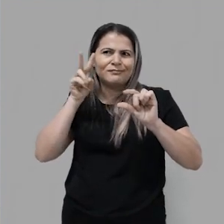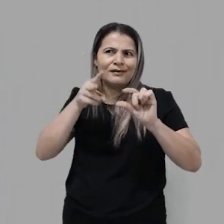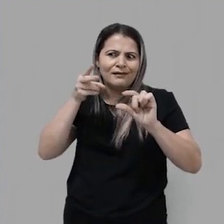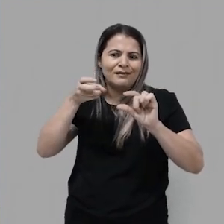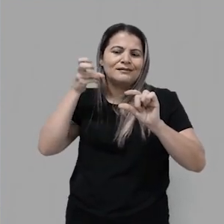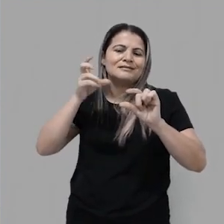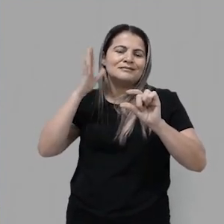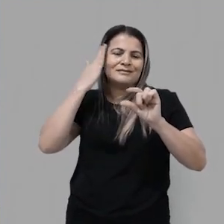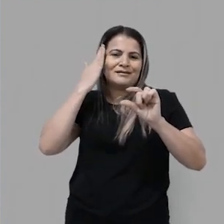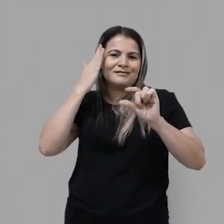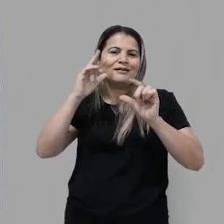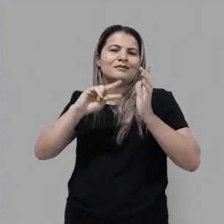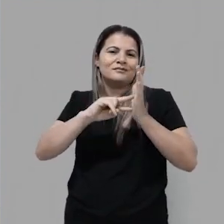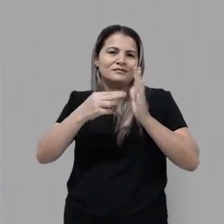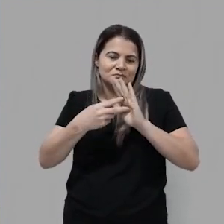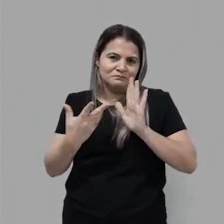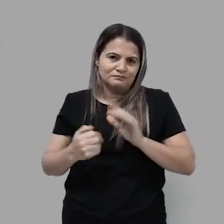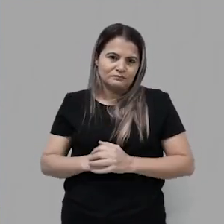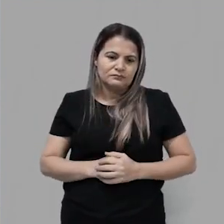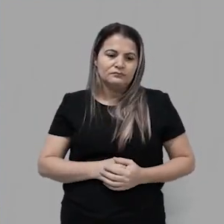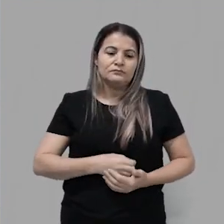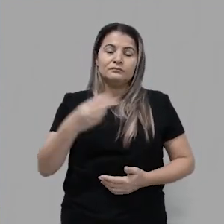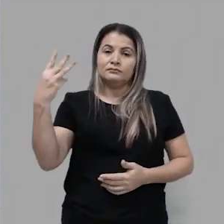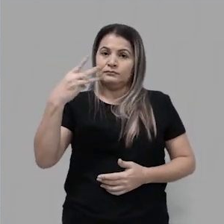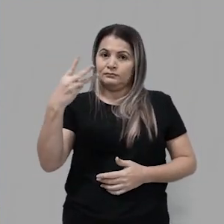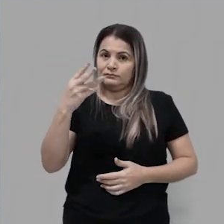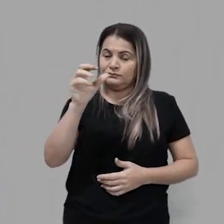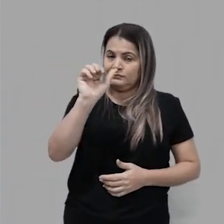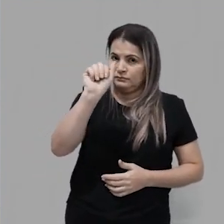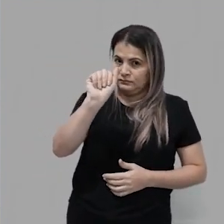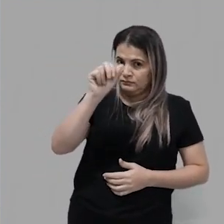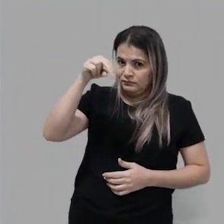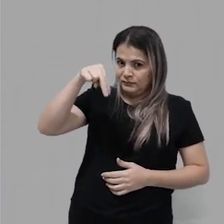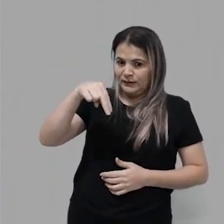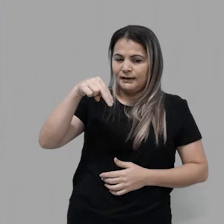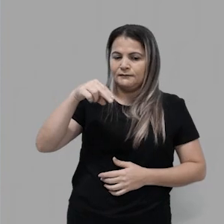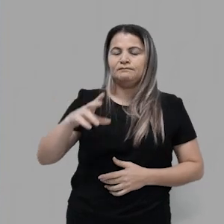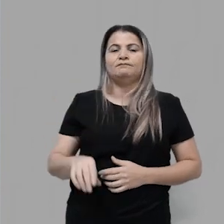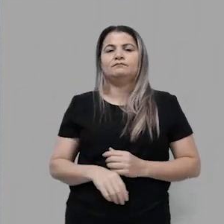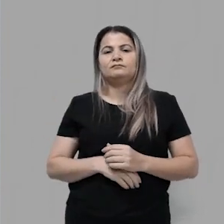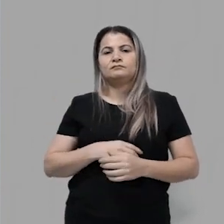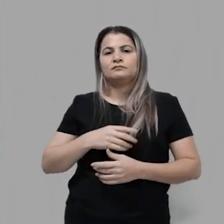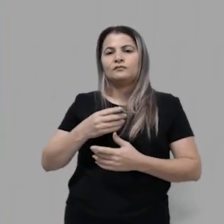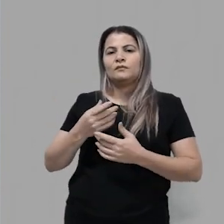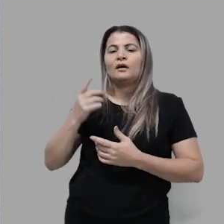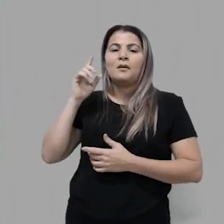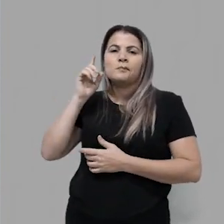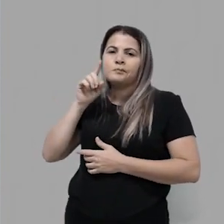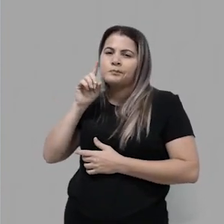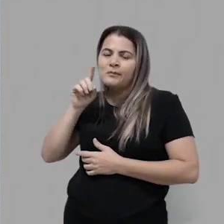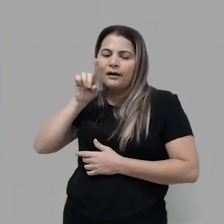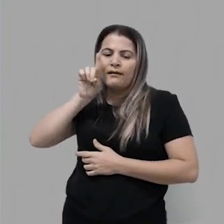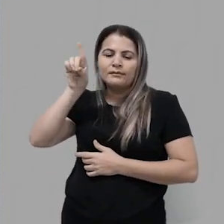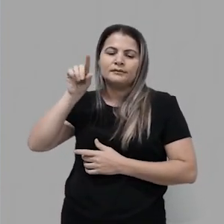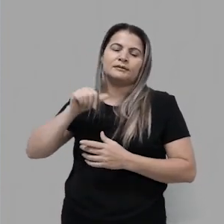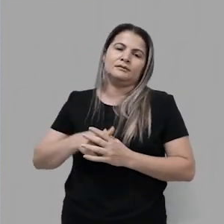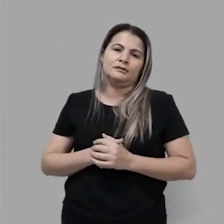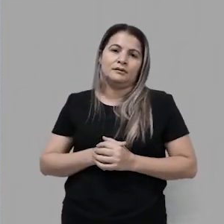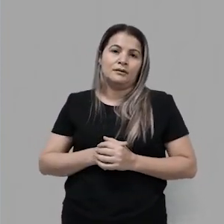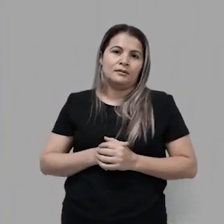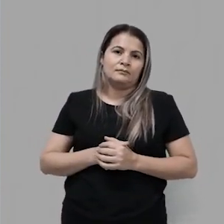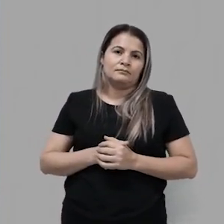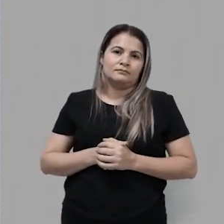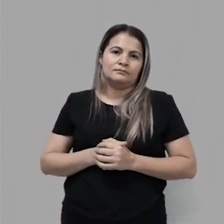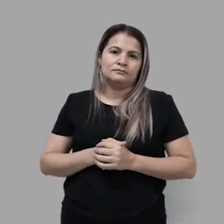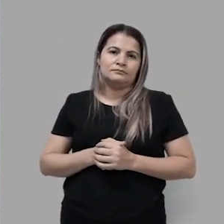elas significam. Sufixo an, American, Mexican, que são adjetivos pátrios,